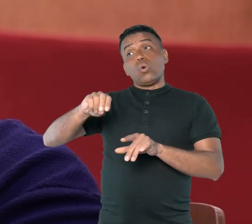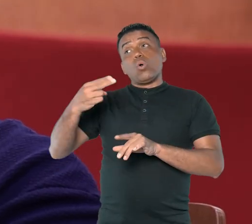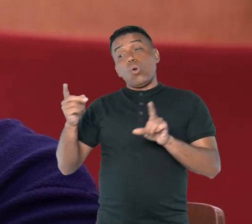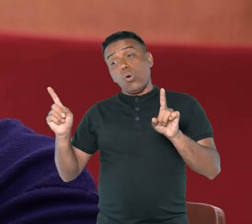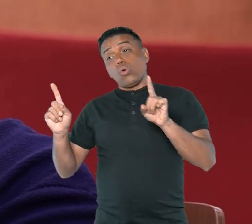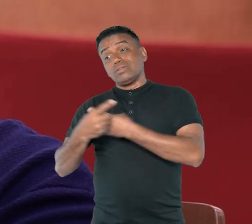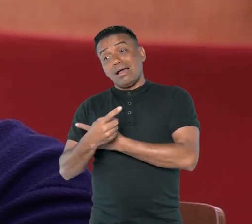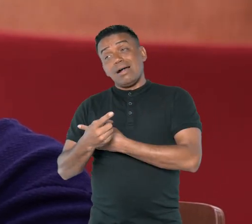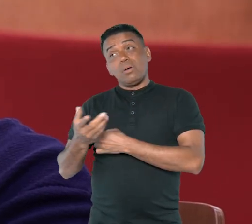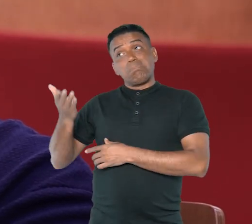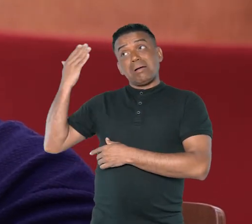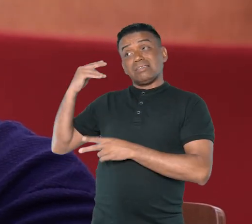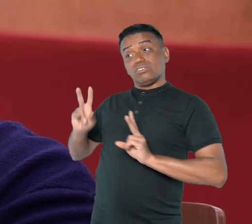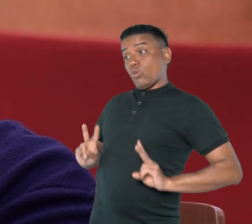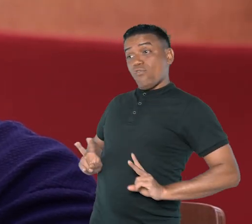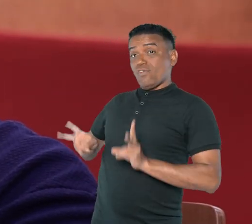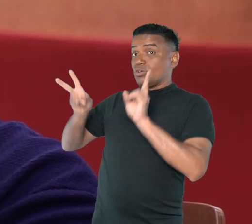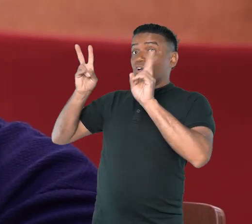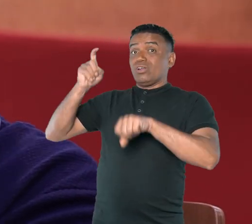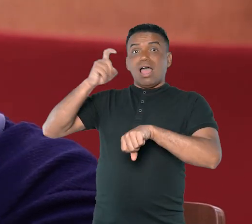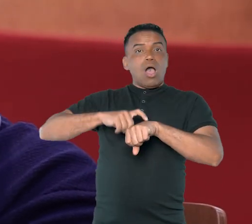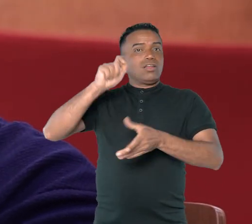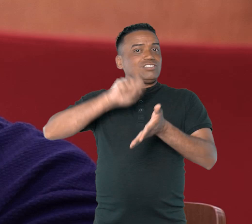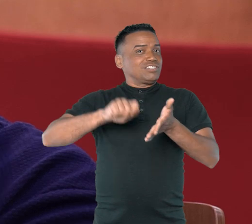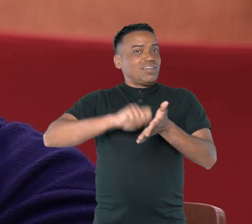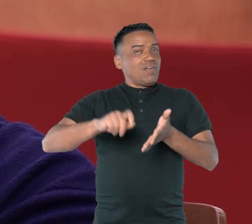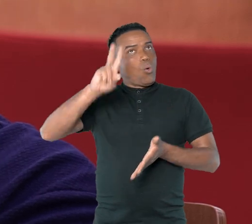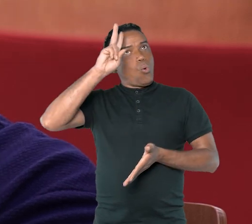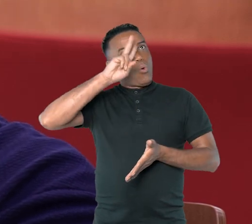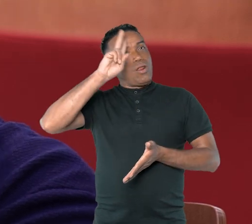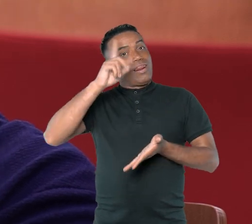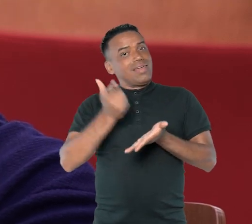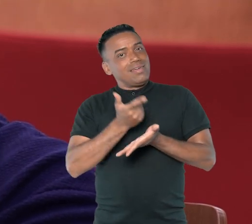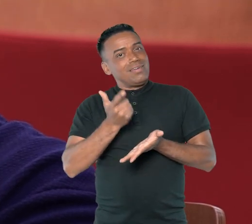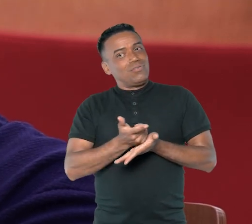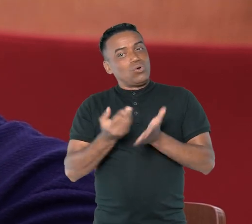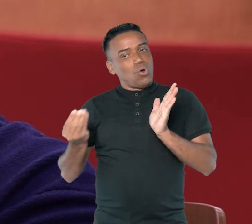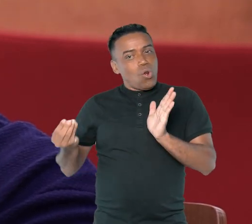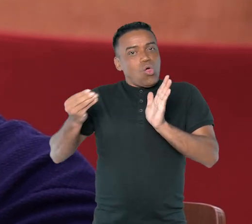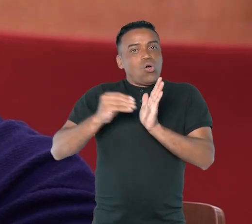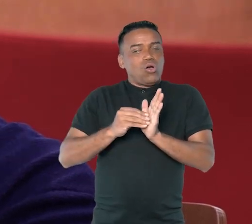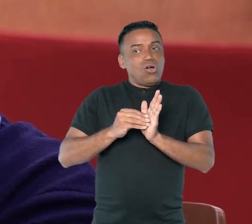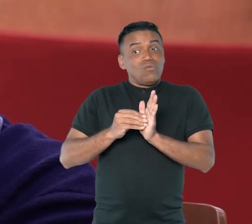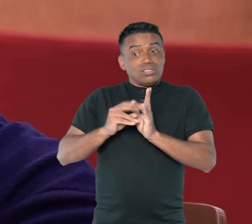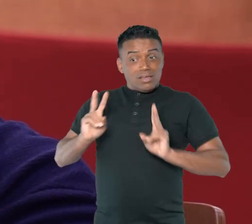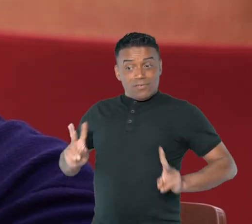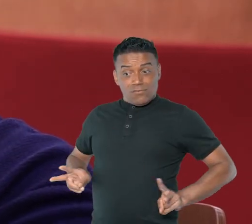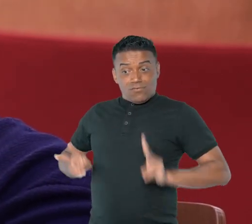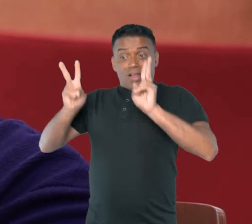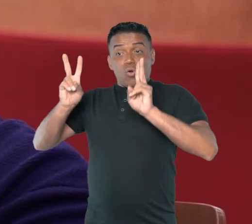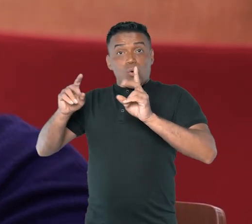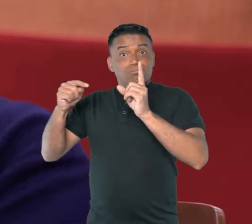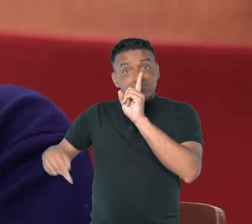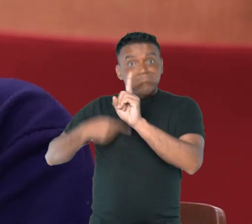não valorizou e que na hora de escrever o livro, na hora de trazer isso para o nosso tempo de hoje, você revalorizou para